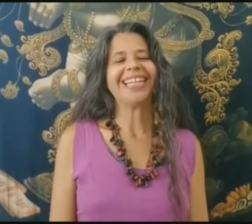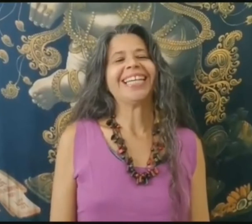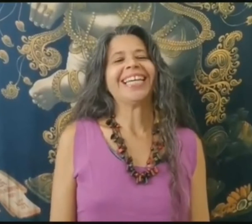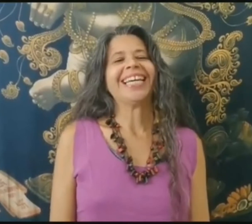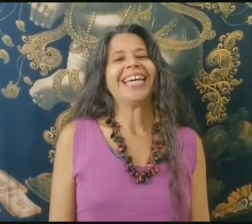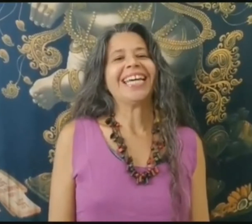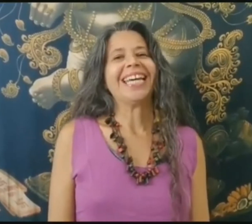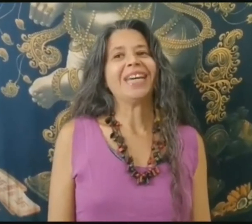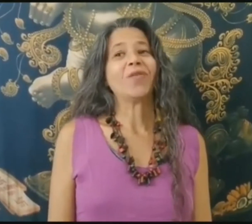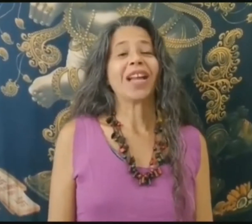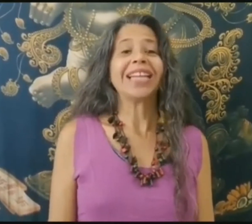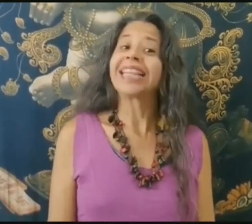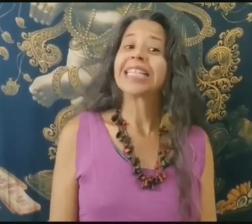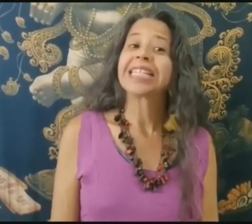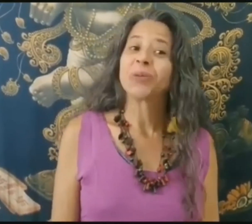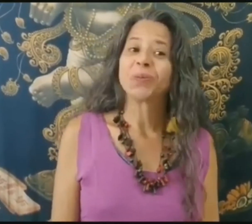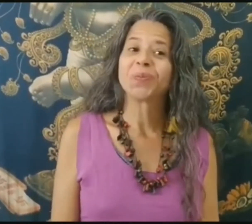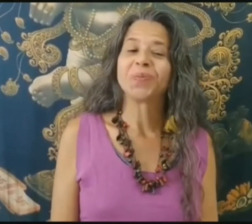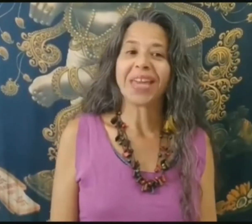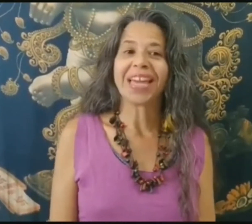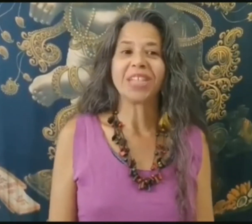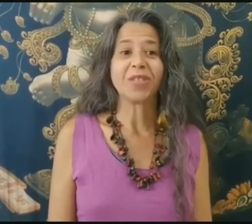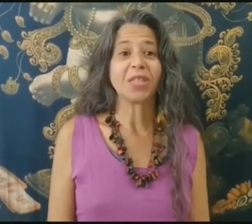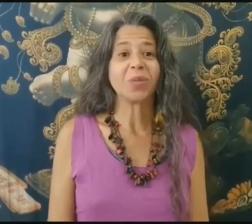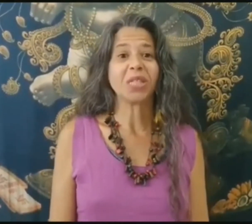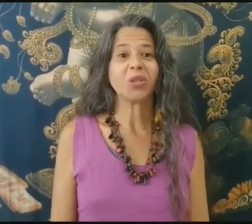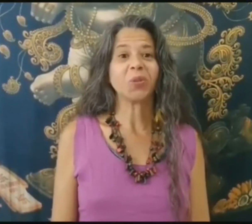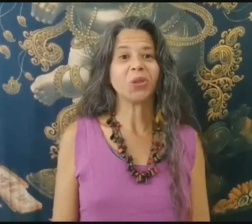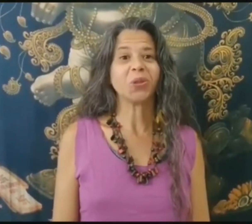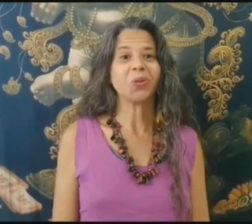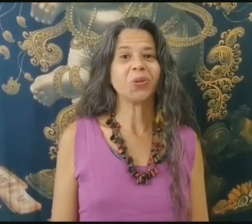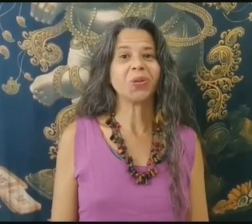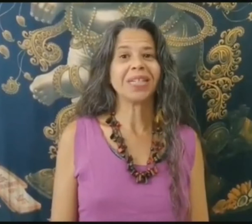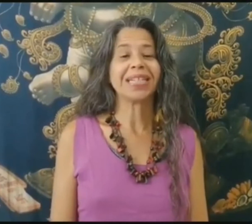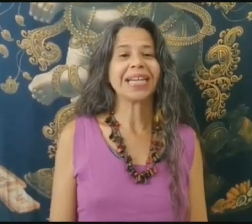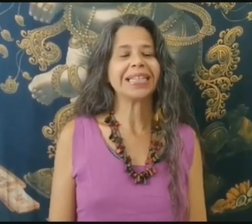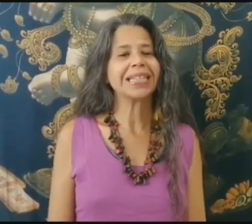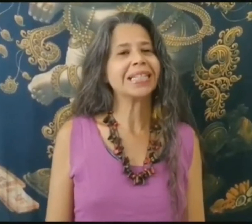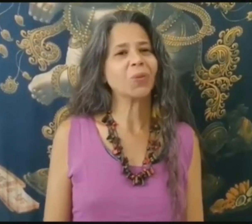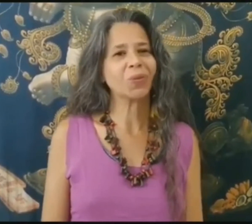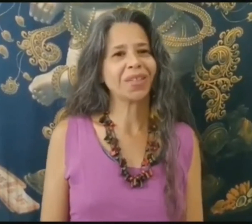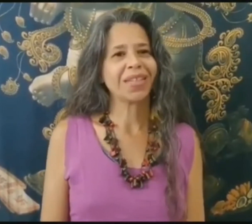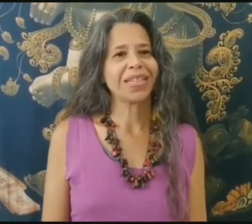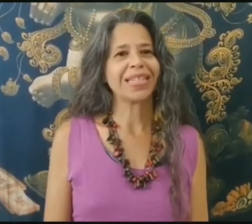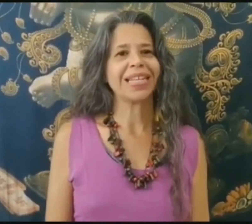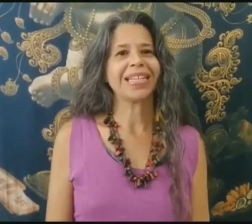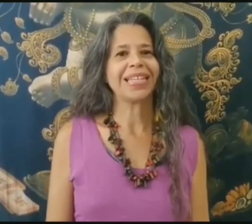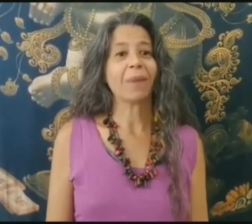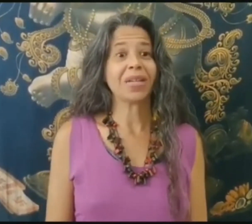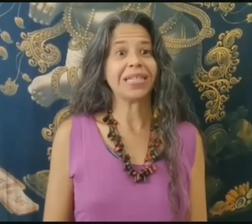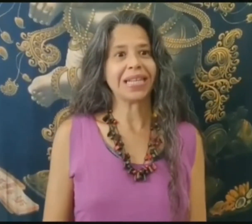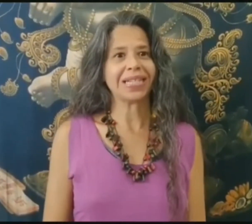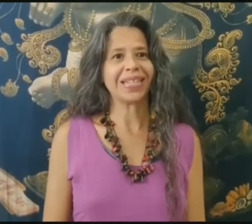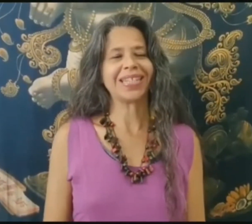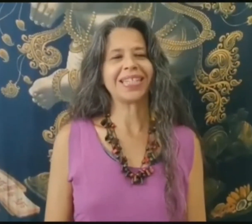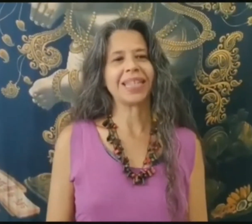cuidada. Eu vou falar da atenção, né? Às vezes eu me sinto muito sem atenção, sem